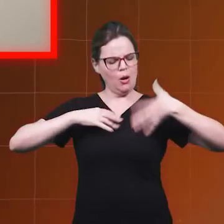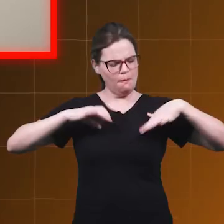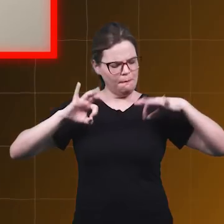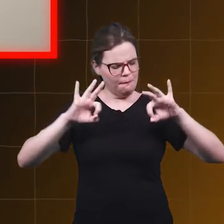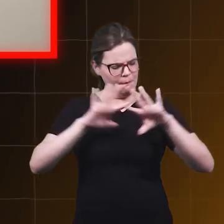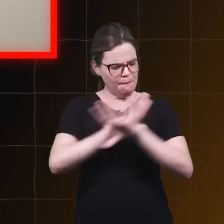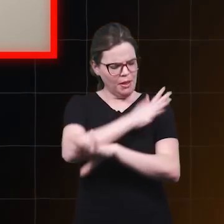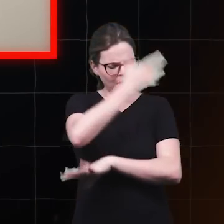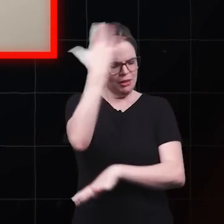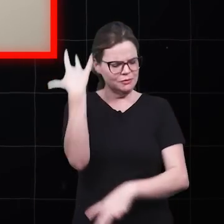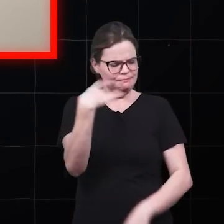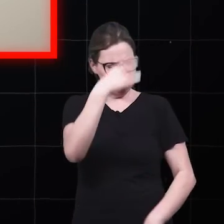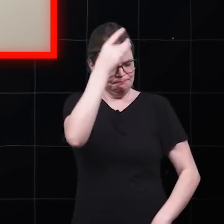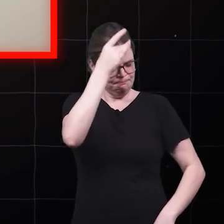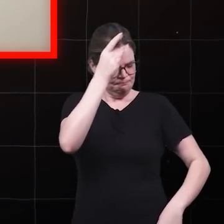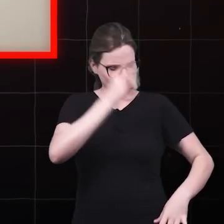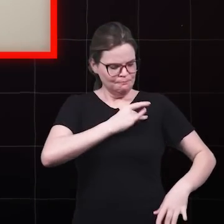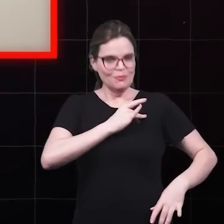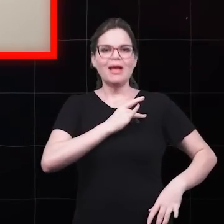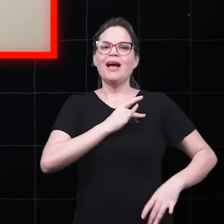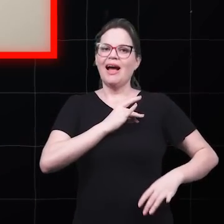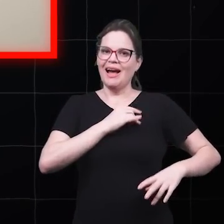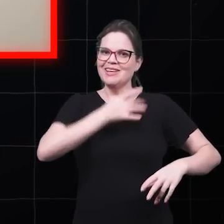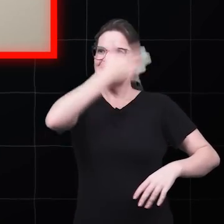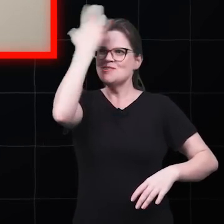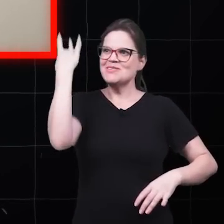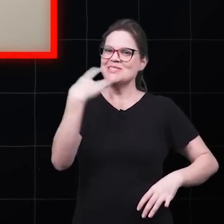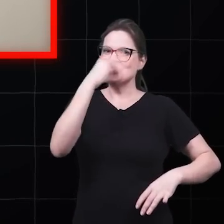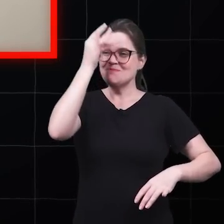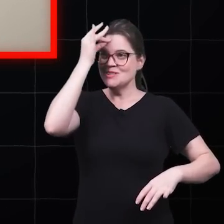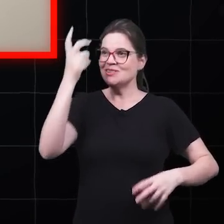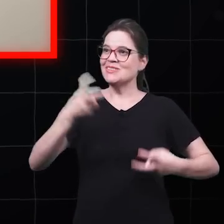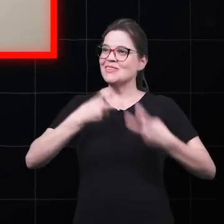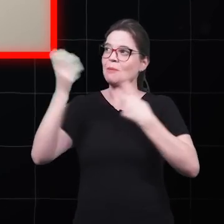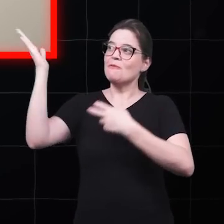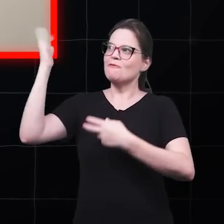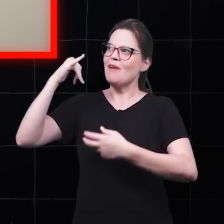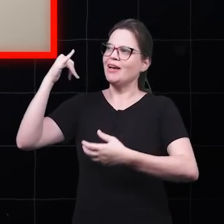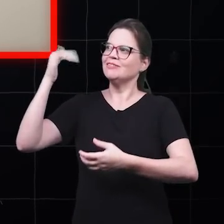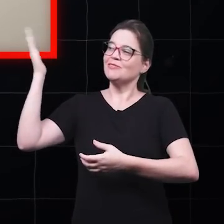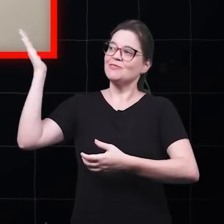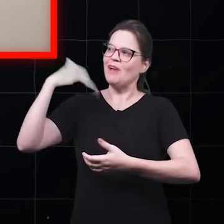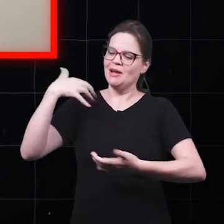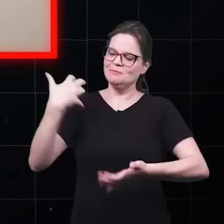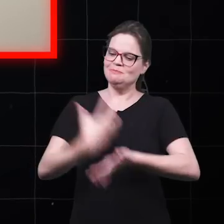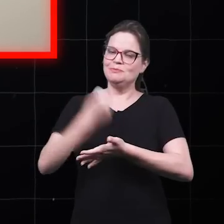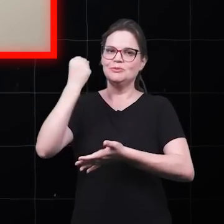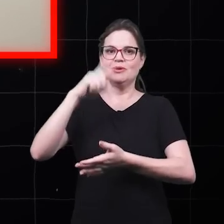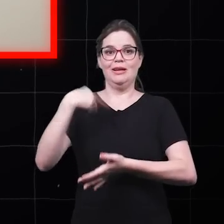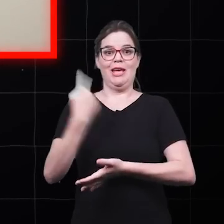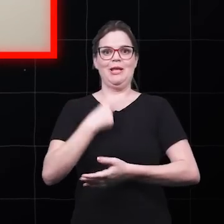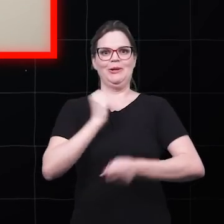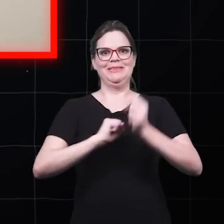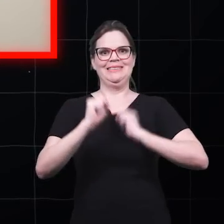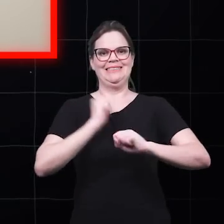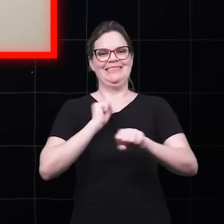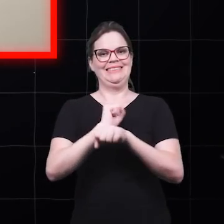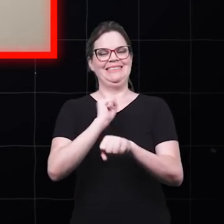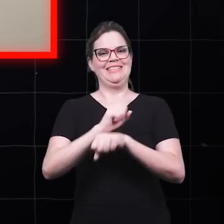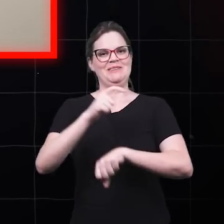ela vai cair nos braços do seu Senhor. E esse momento nós esperamos, que é o momento do arrebatamento da